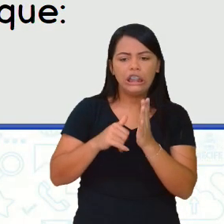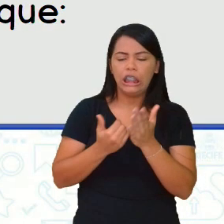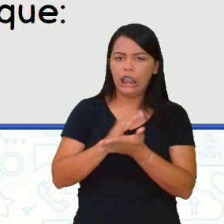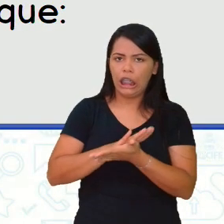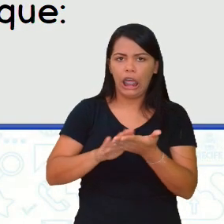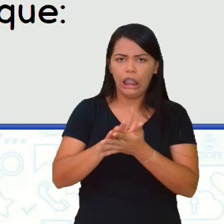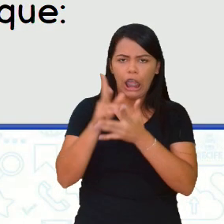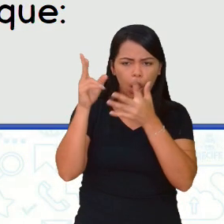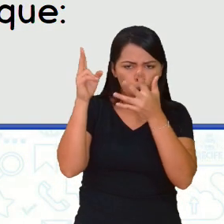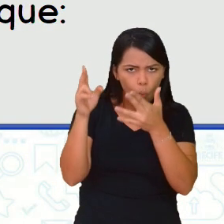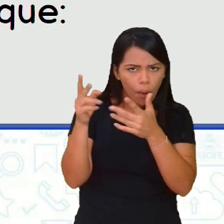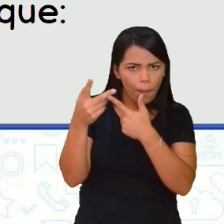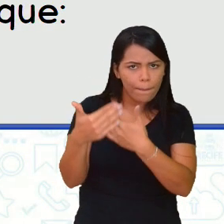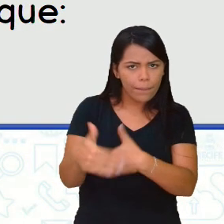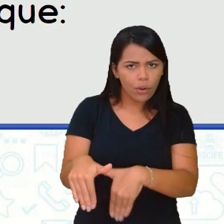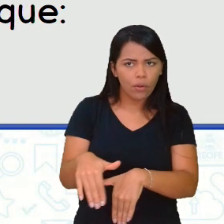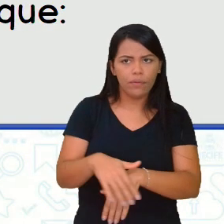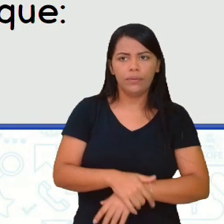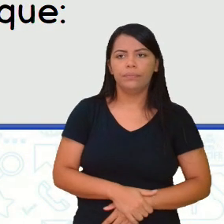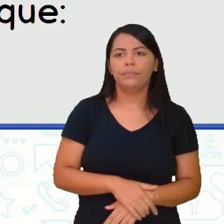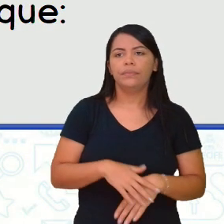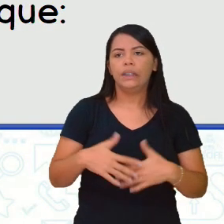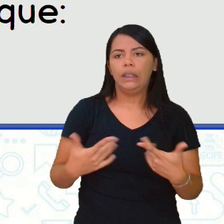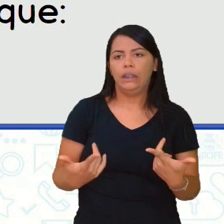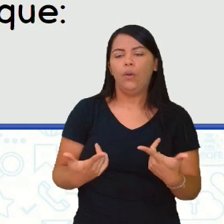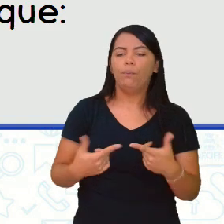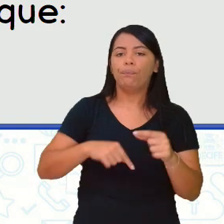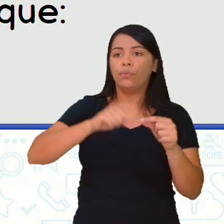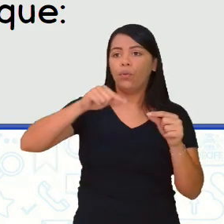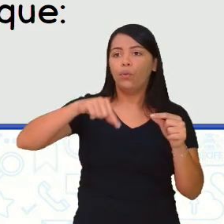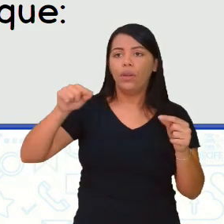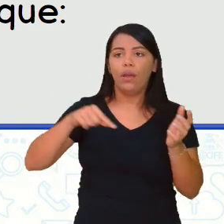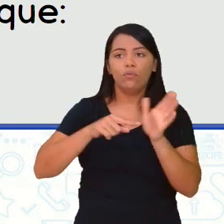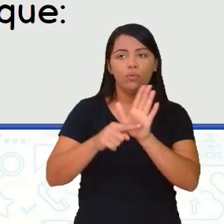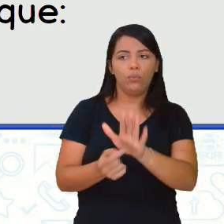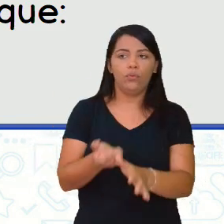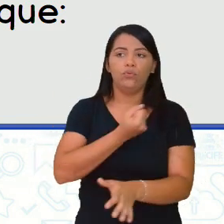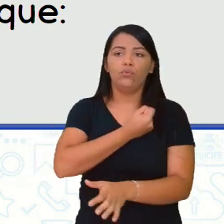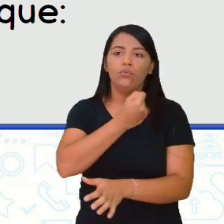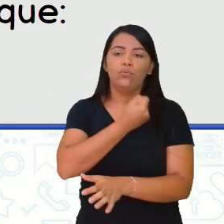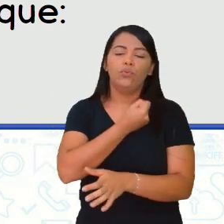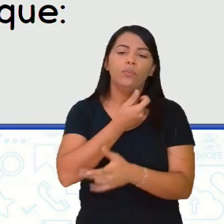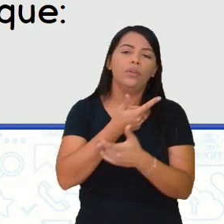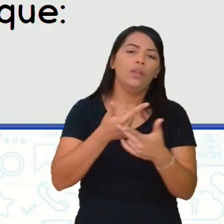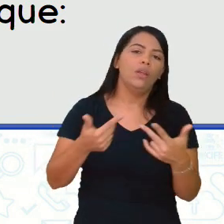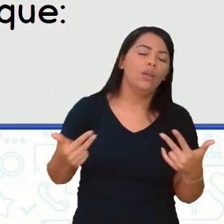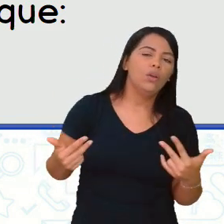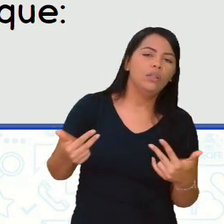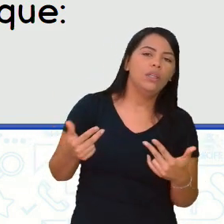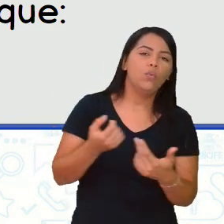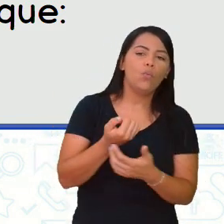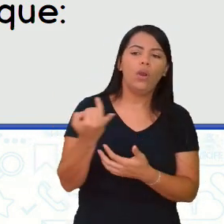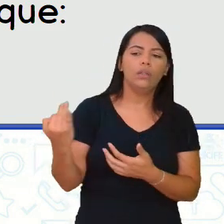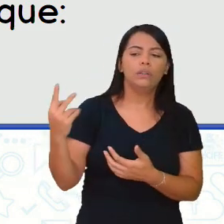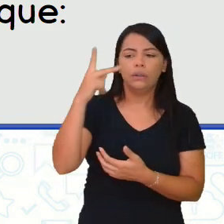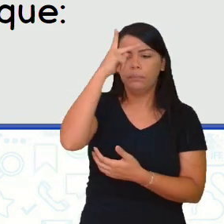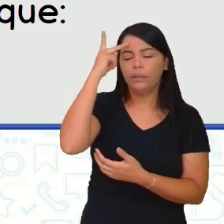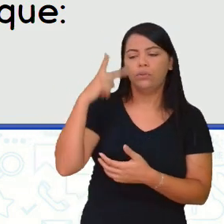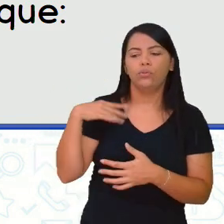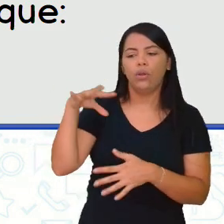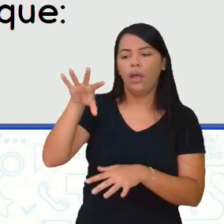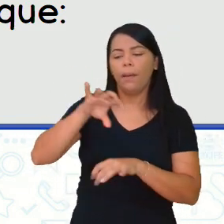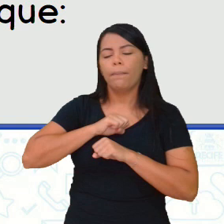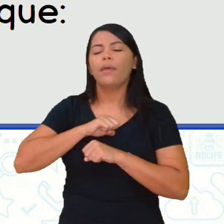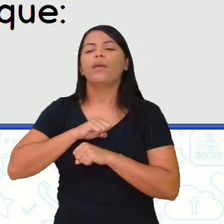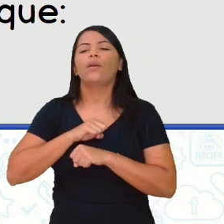o número de casos notificados de dengue, a precipitação de chuva e a